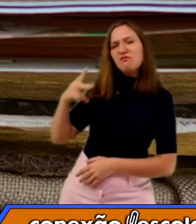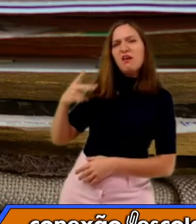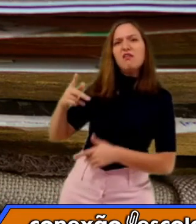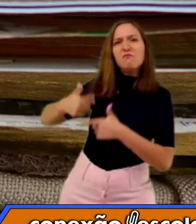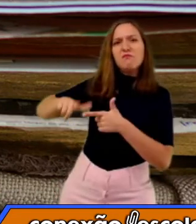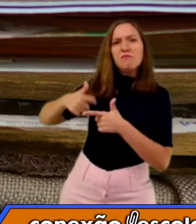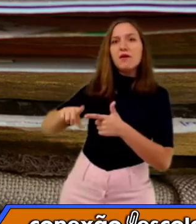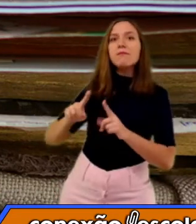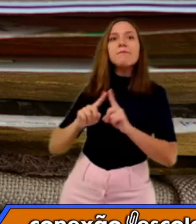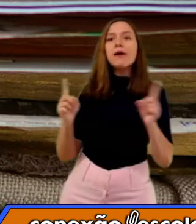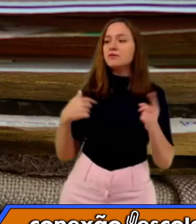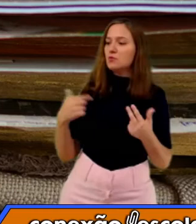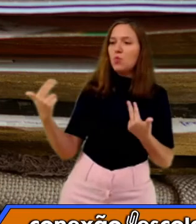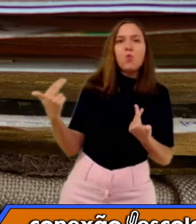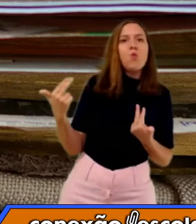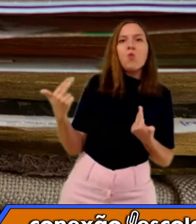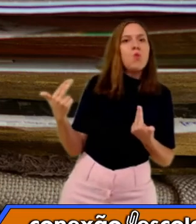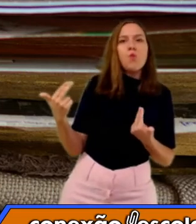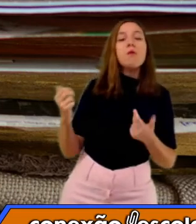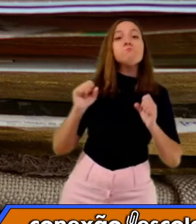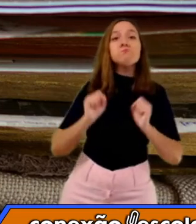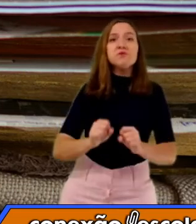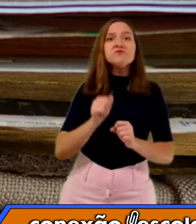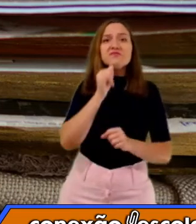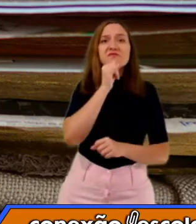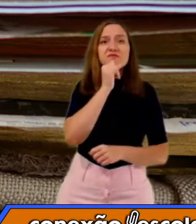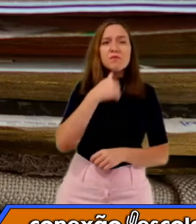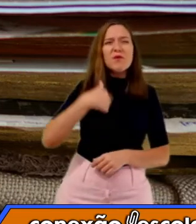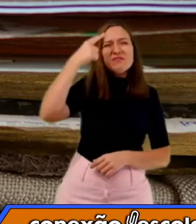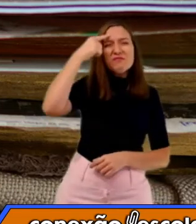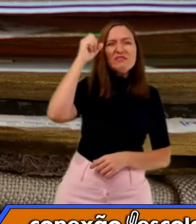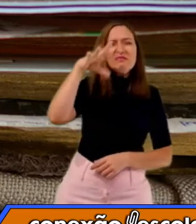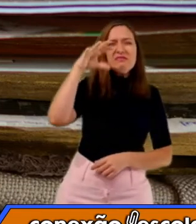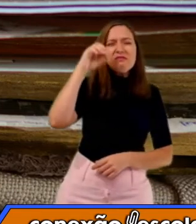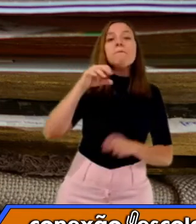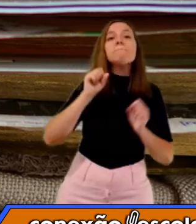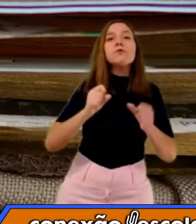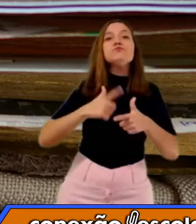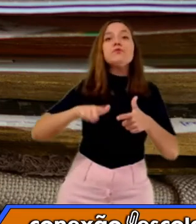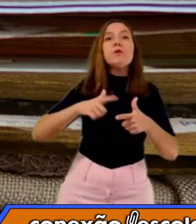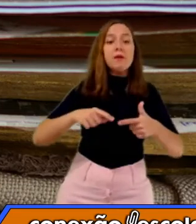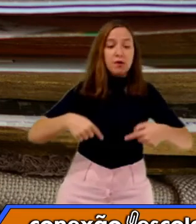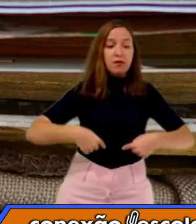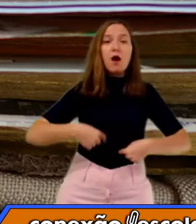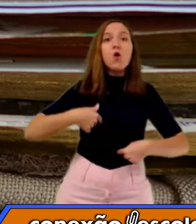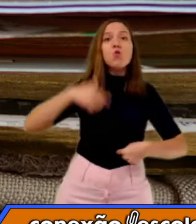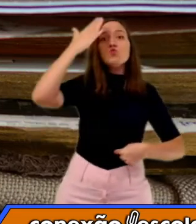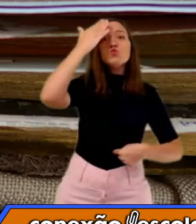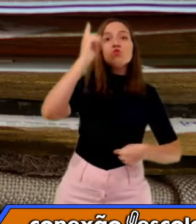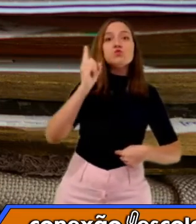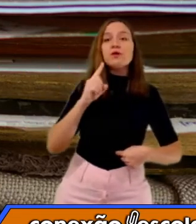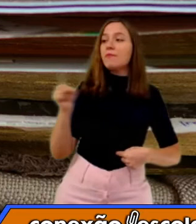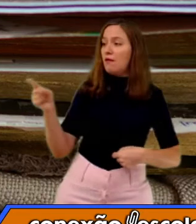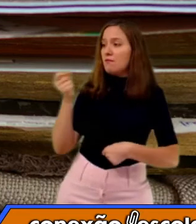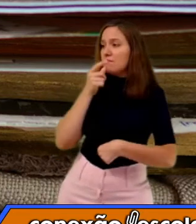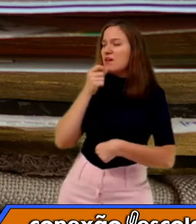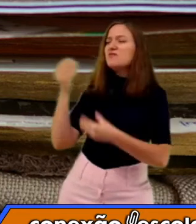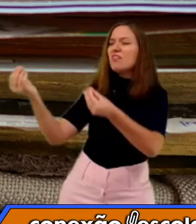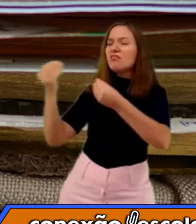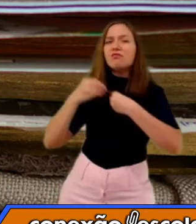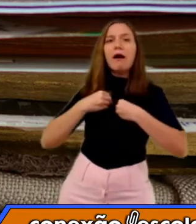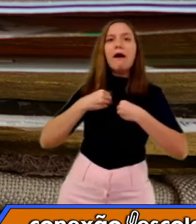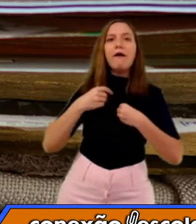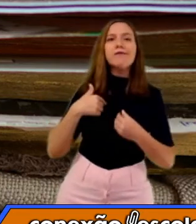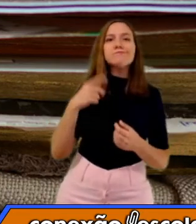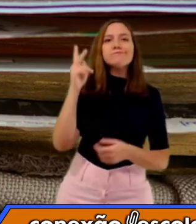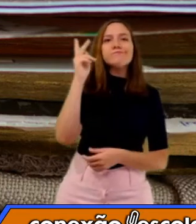vezes, não é pela cabeça, às vezes pode ser pelo estômago. Então, eu tenho que tomar muito cuidado com essa automedicação, que é coisas que,